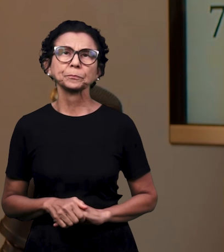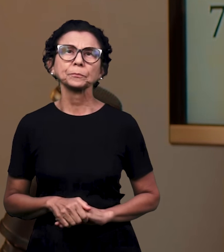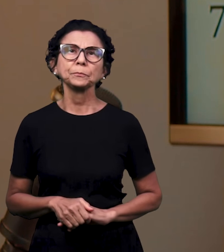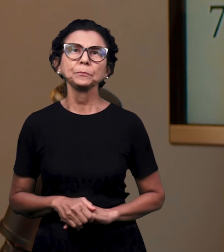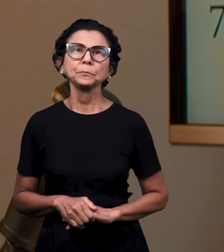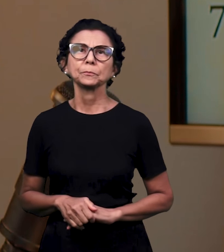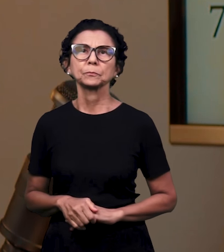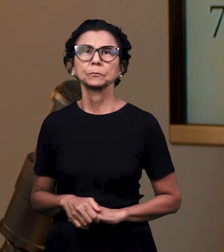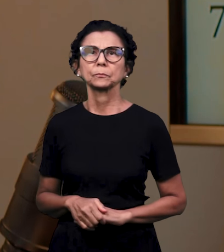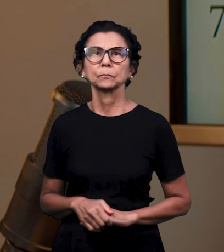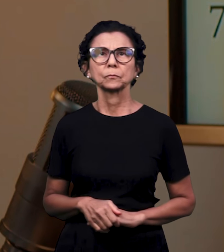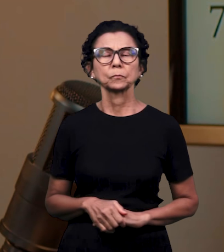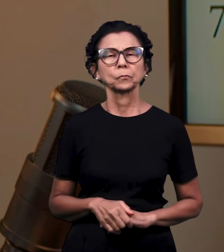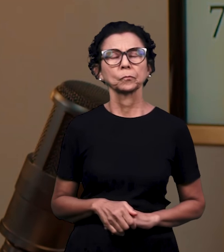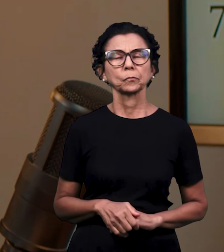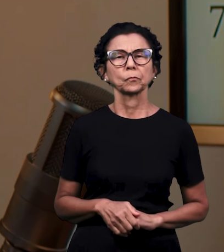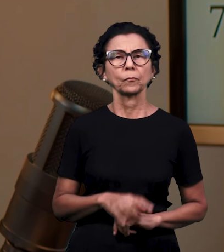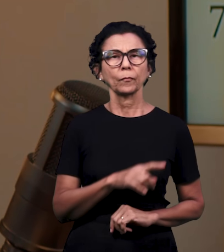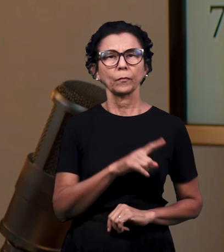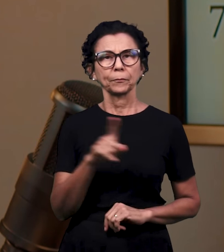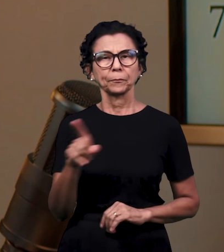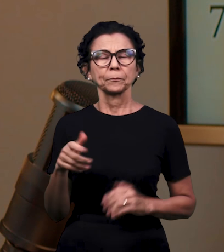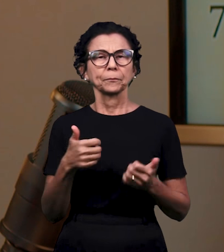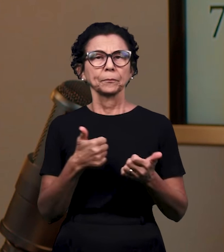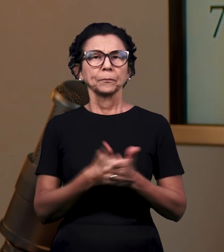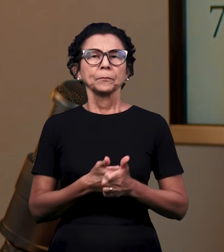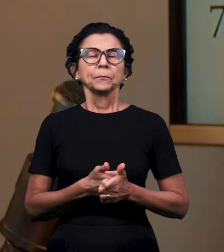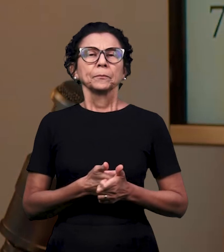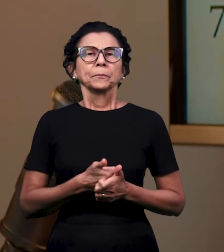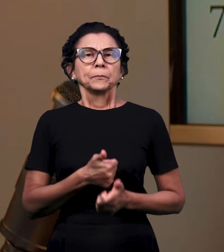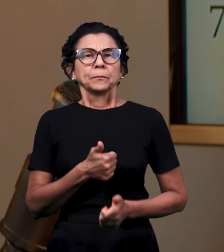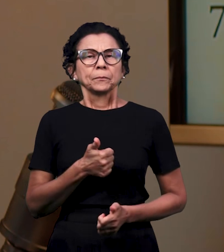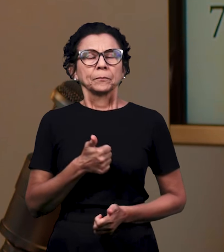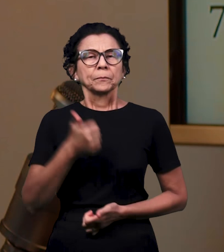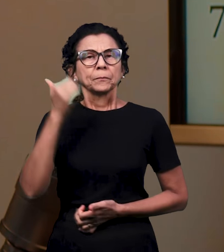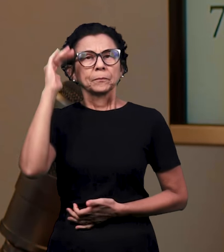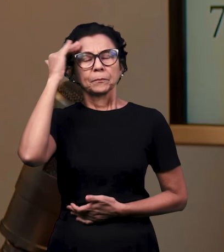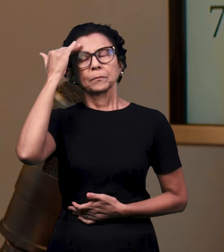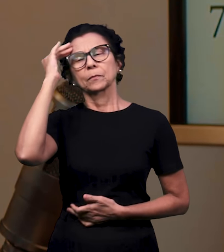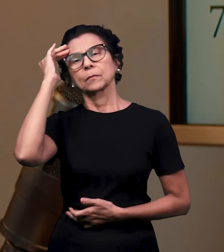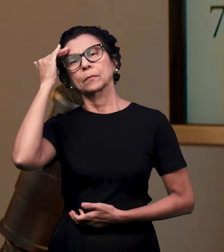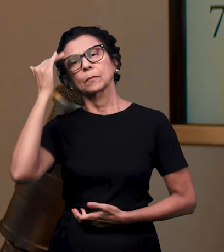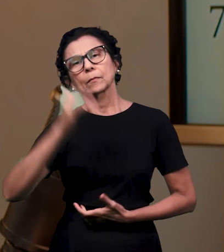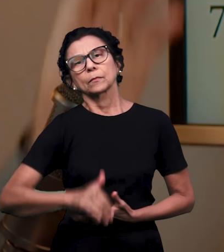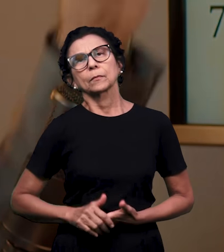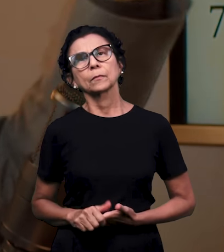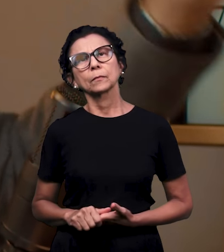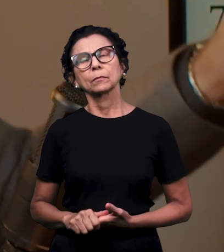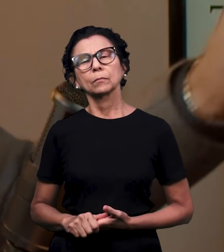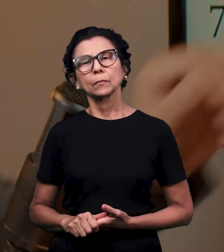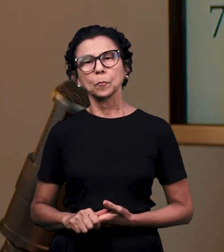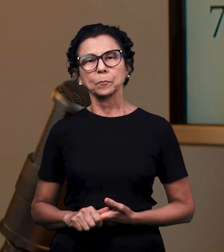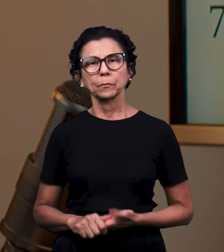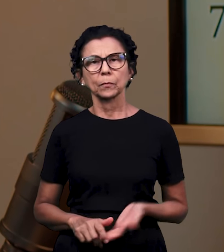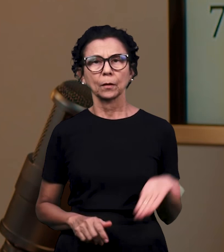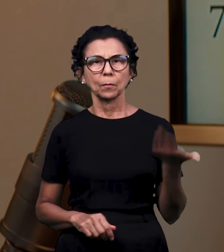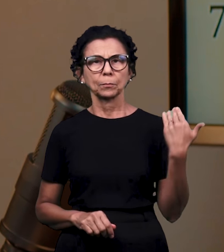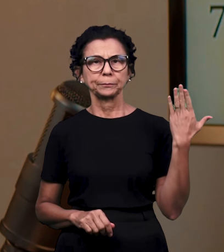Paulino, e você que nos acompanha, entendermos que a caminhada do